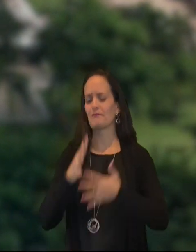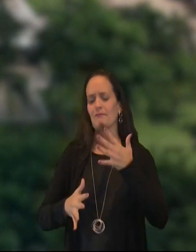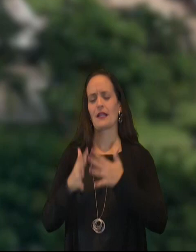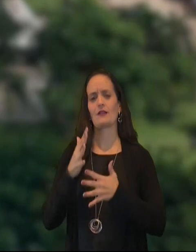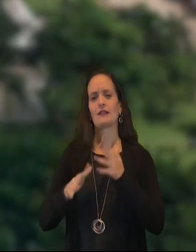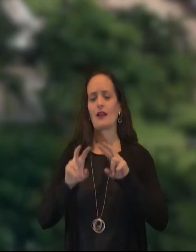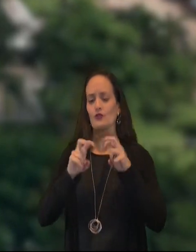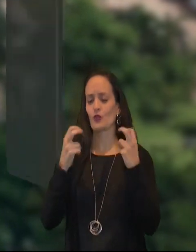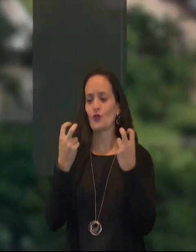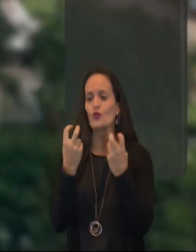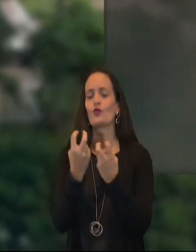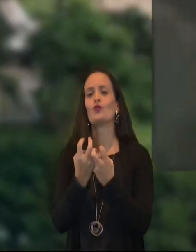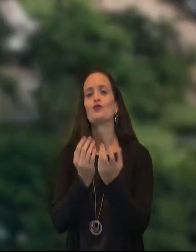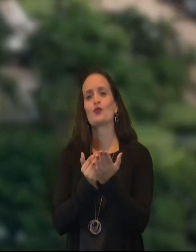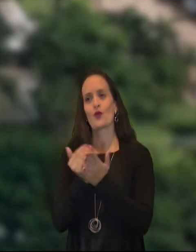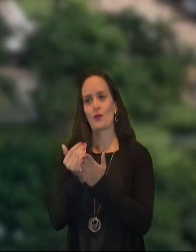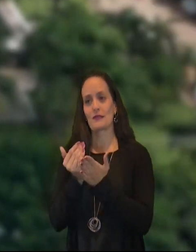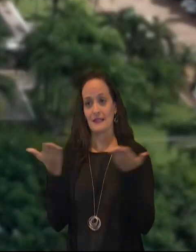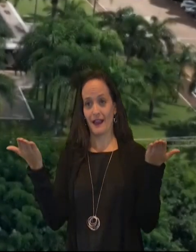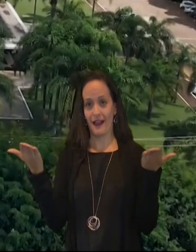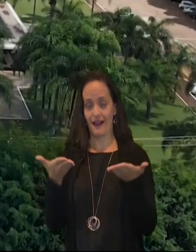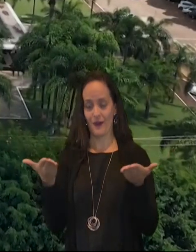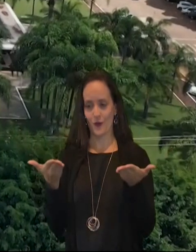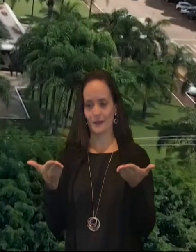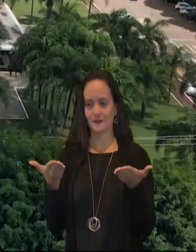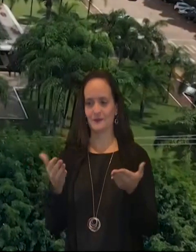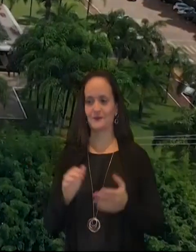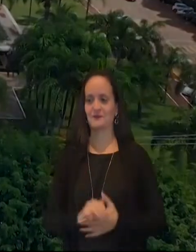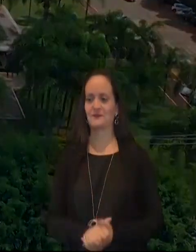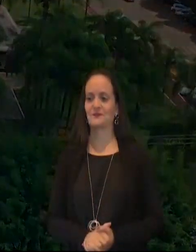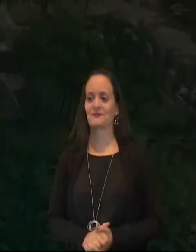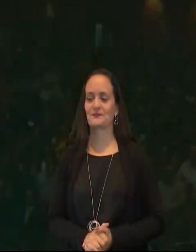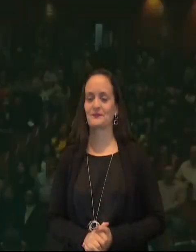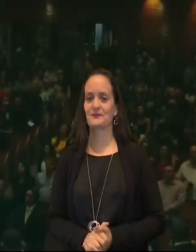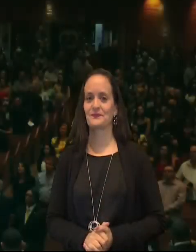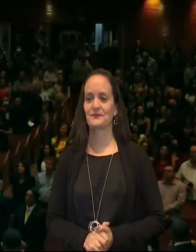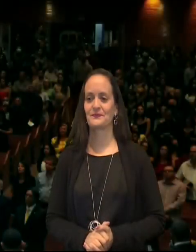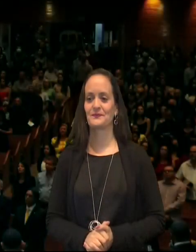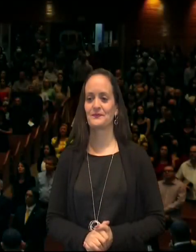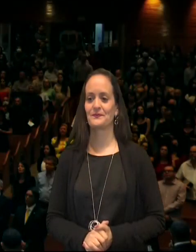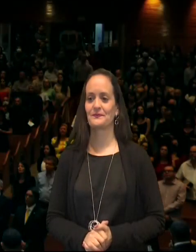ocorram interrupções no culto que se inicia agora.